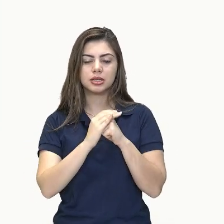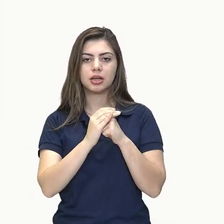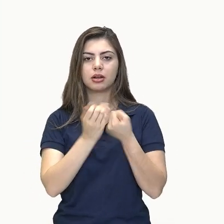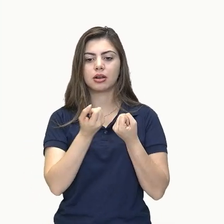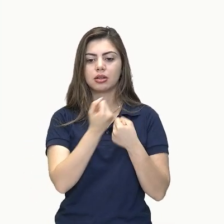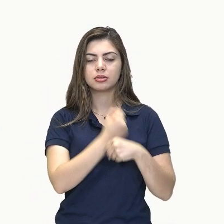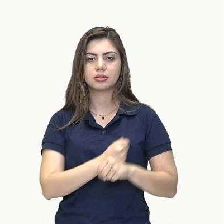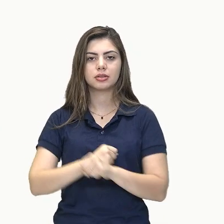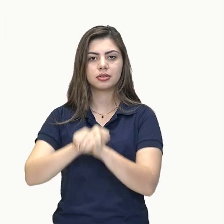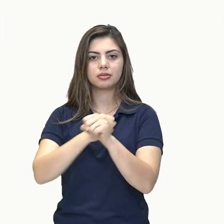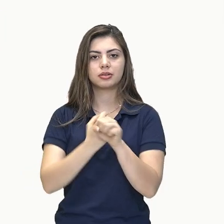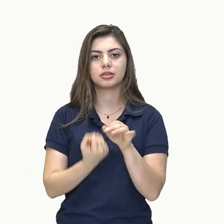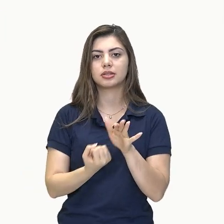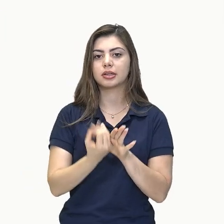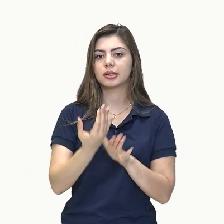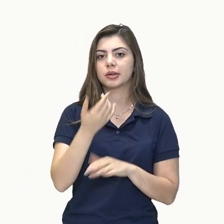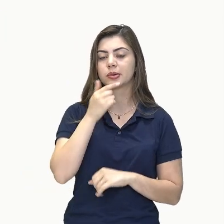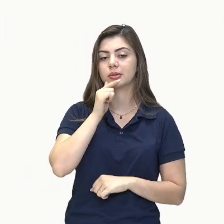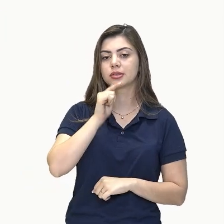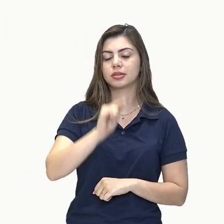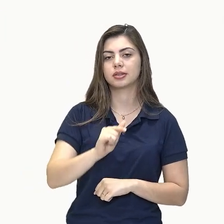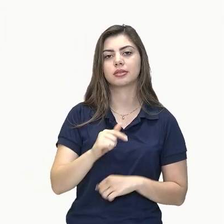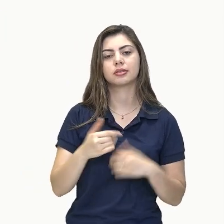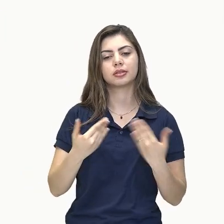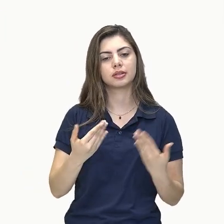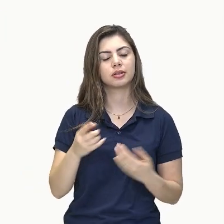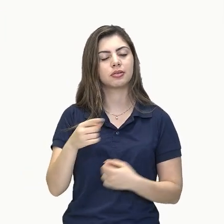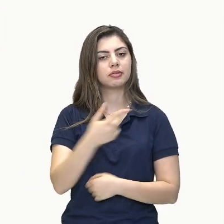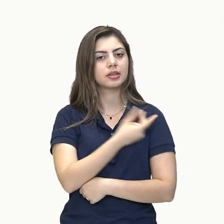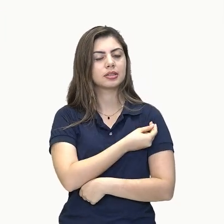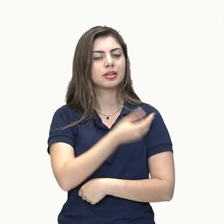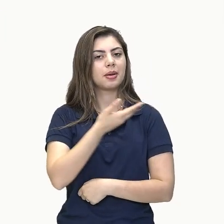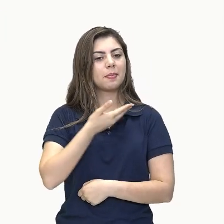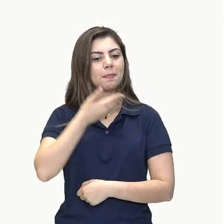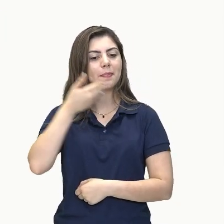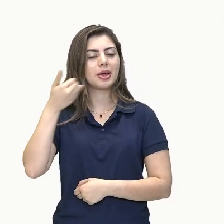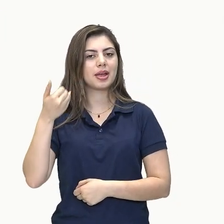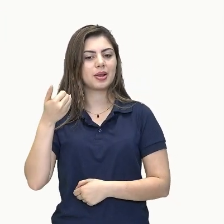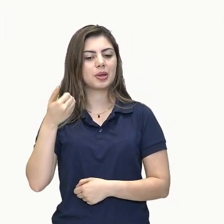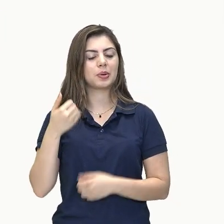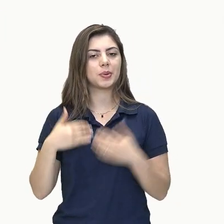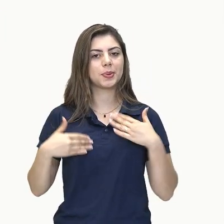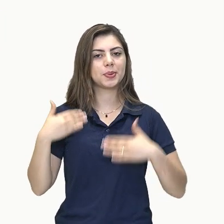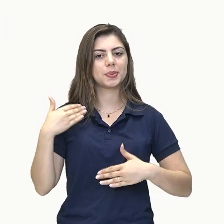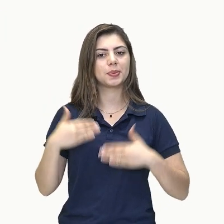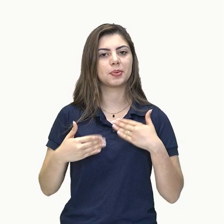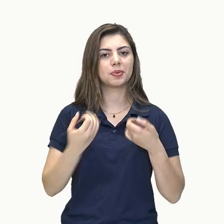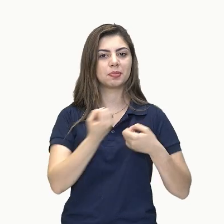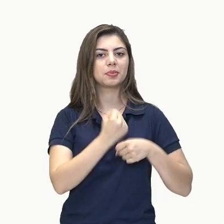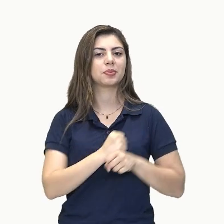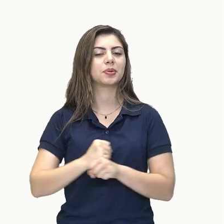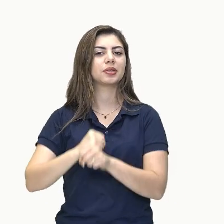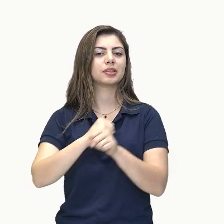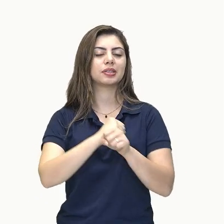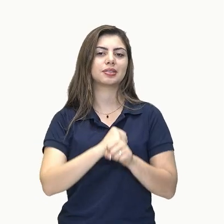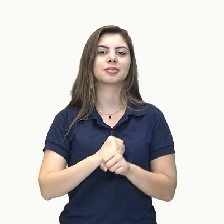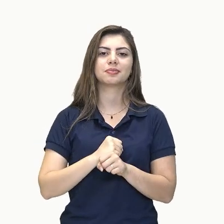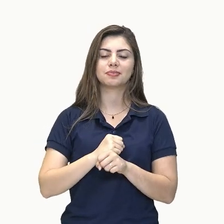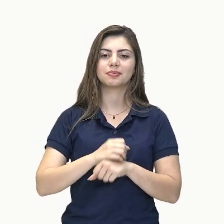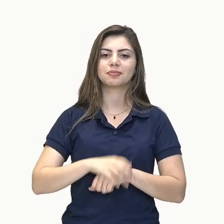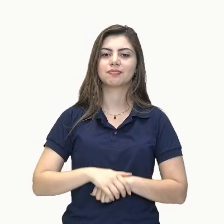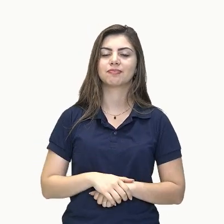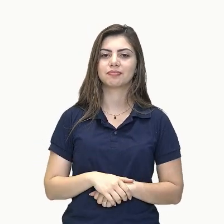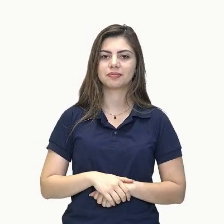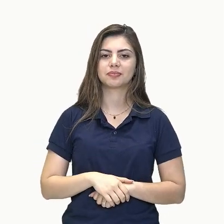ao risco da doença. Portanto, vacinar torna-se a melhor forma de estratégia para se proteger, ou seja,